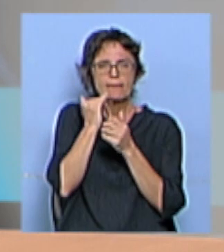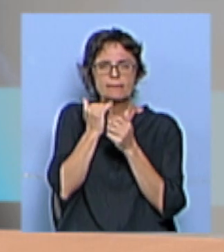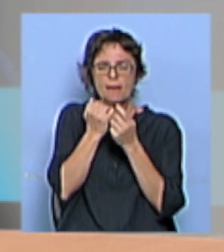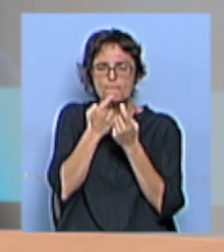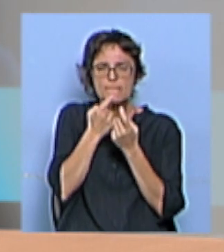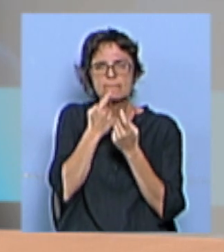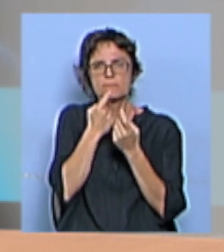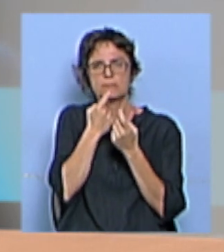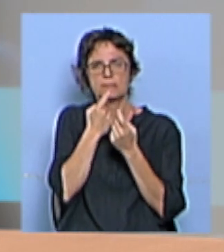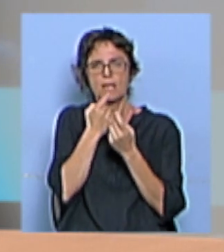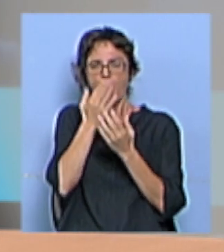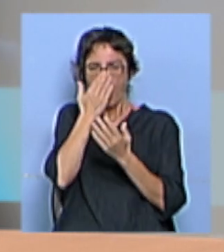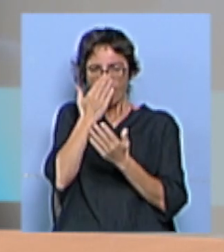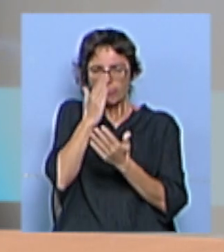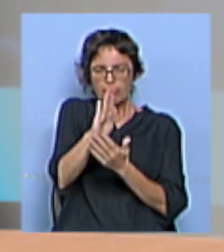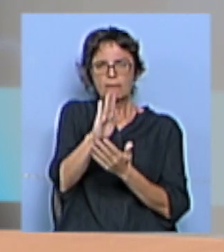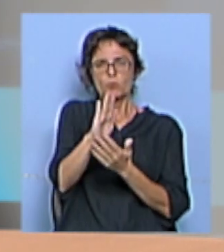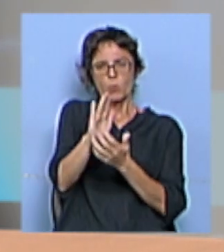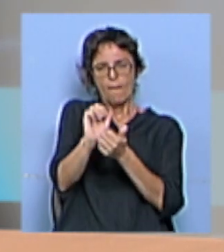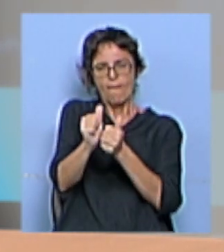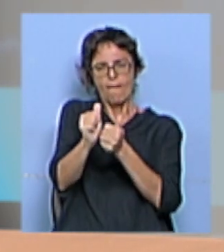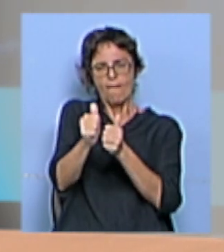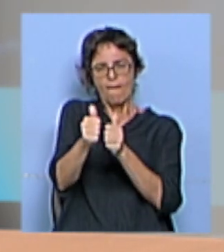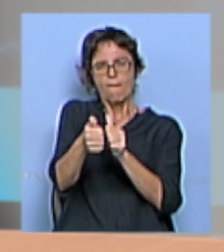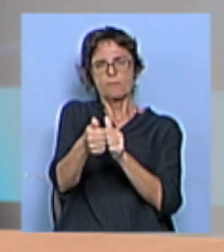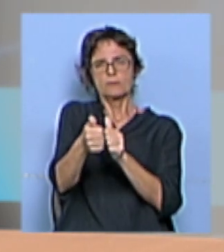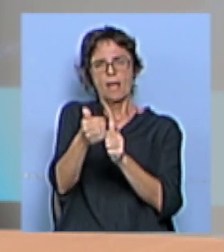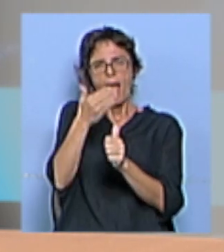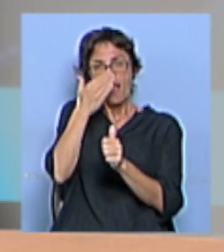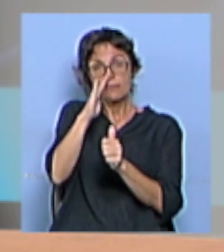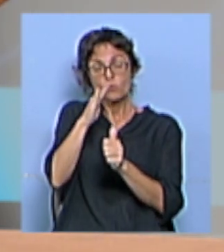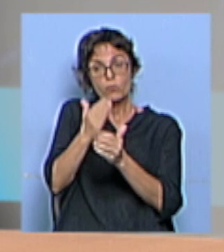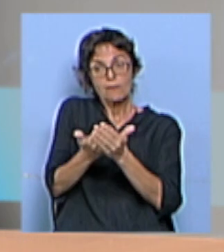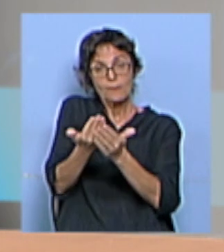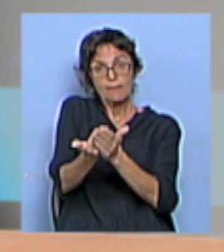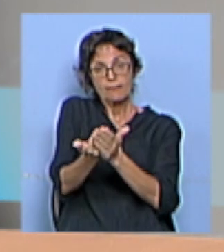sejam construtivas e que dependam e que sejam inspiradas pela